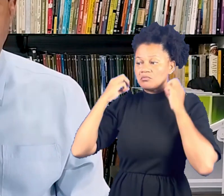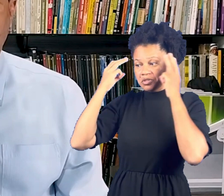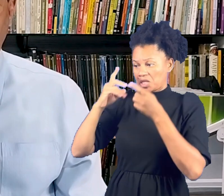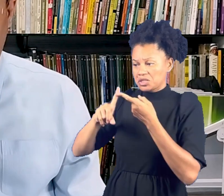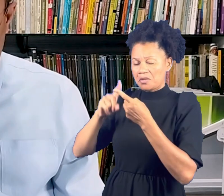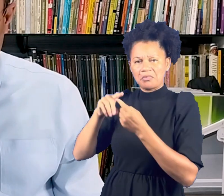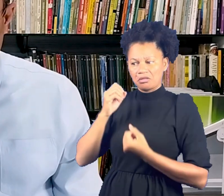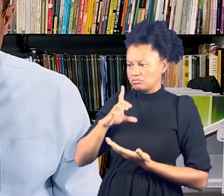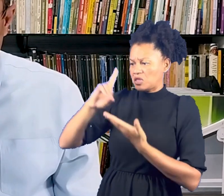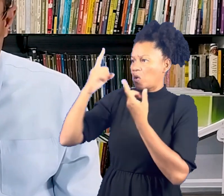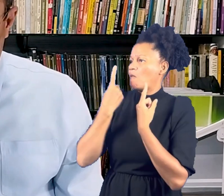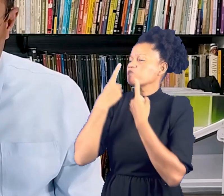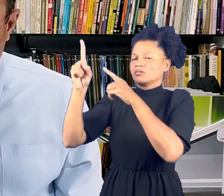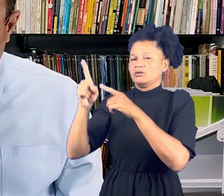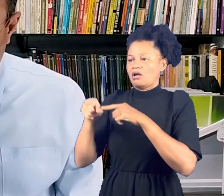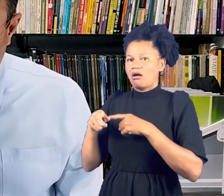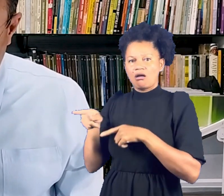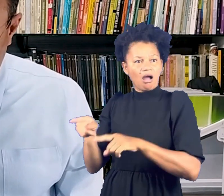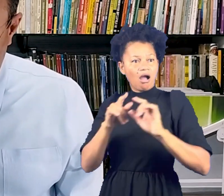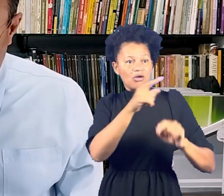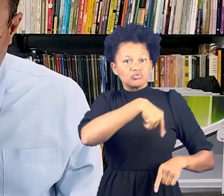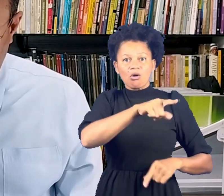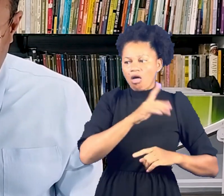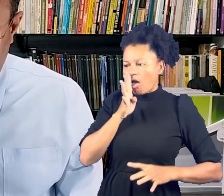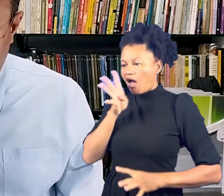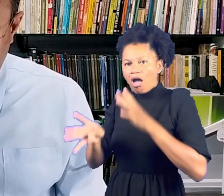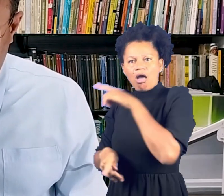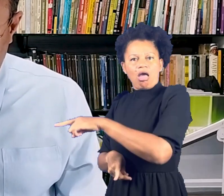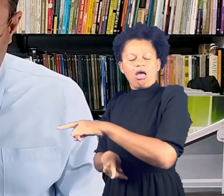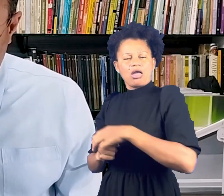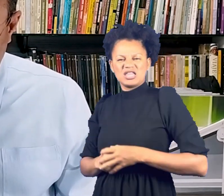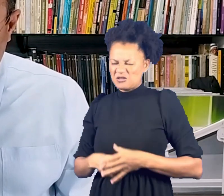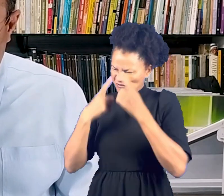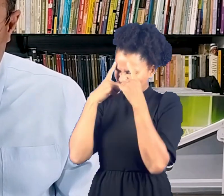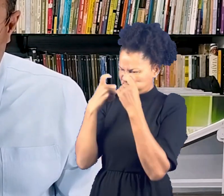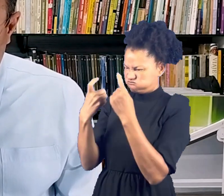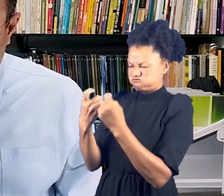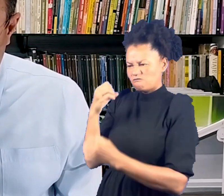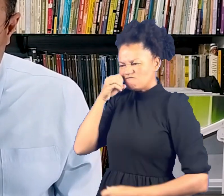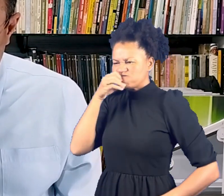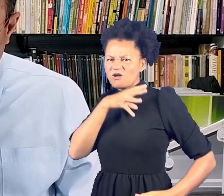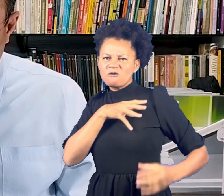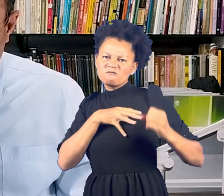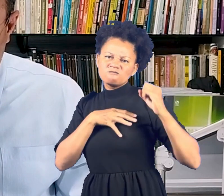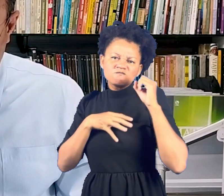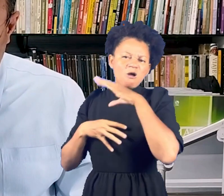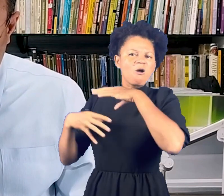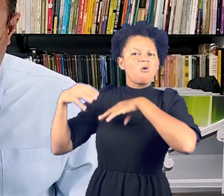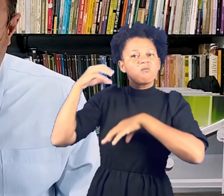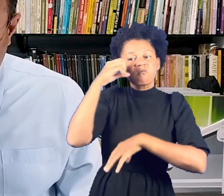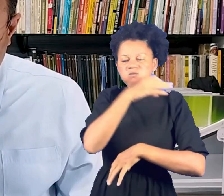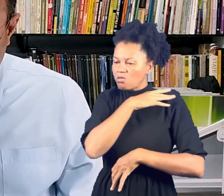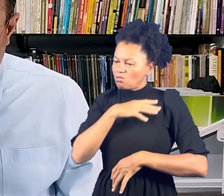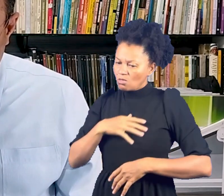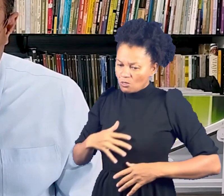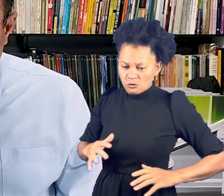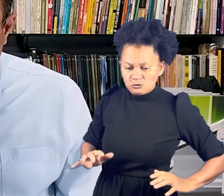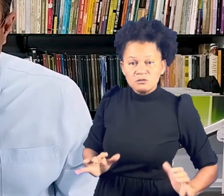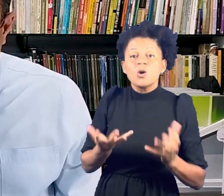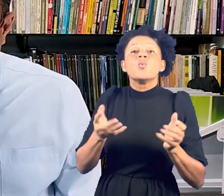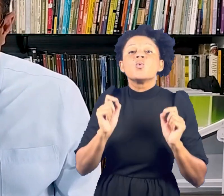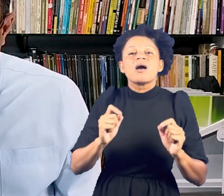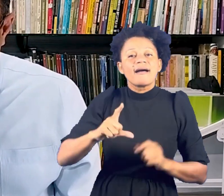e contra Deus. Esses inimigos também usaram de violência contra Estevão, estimulando